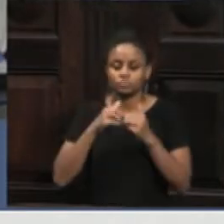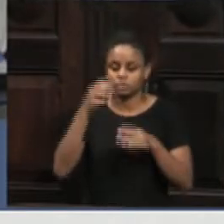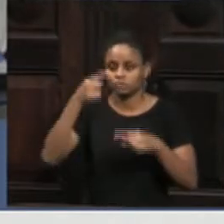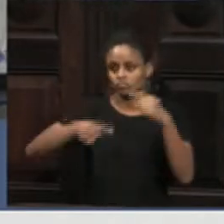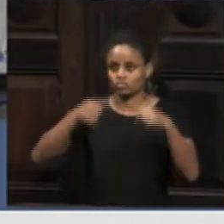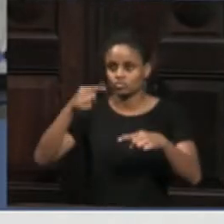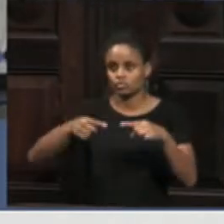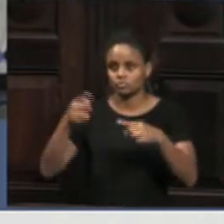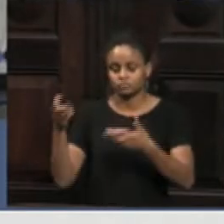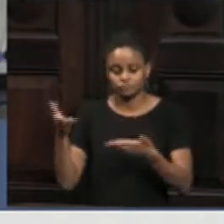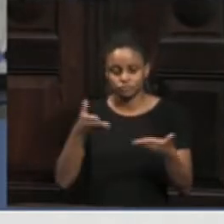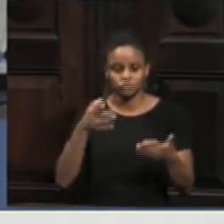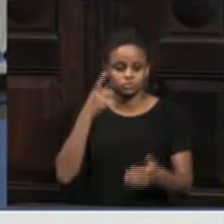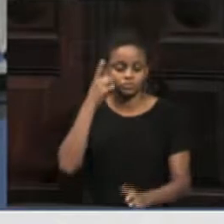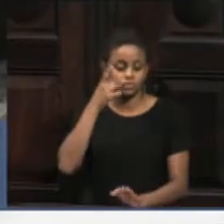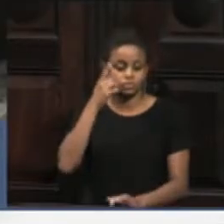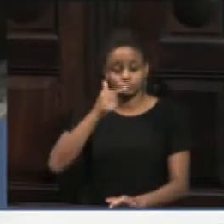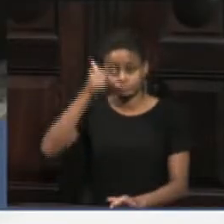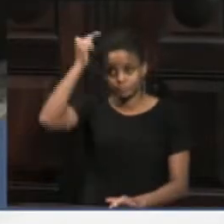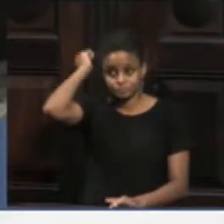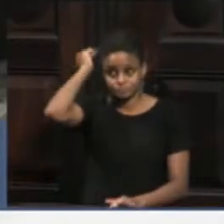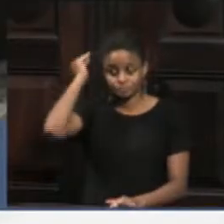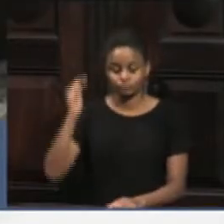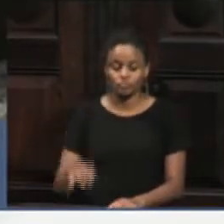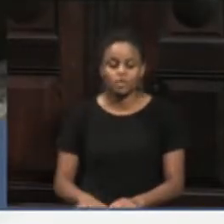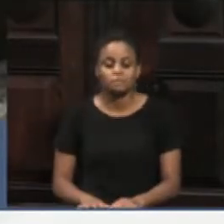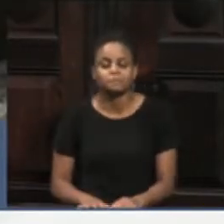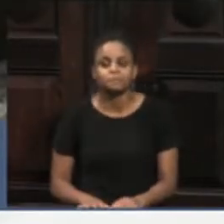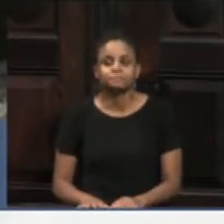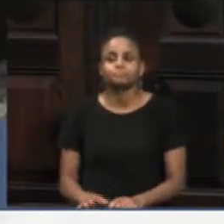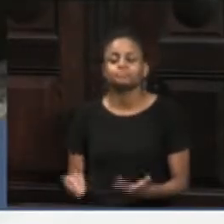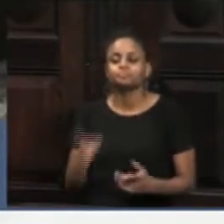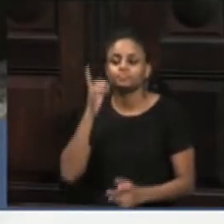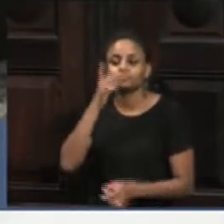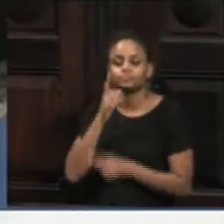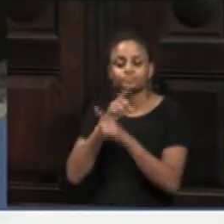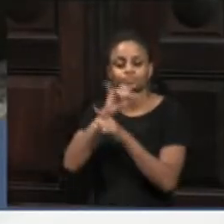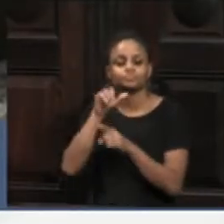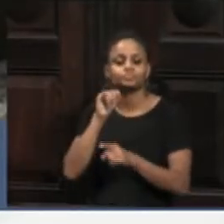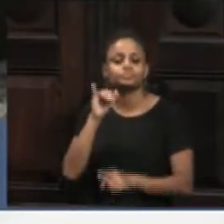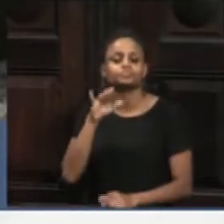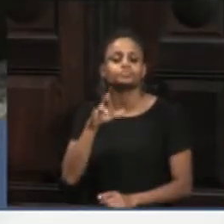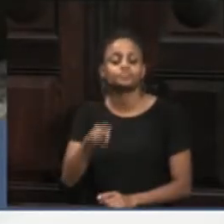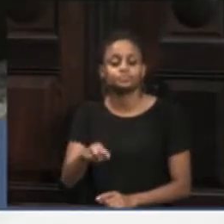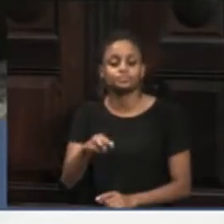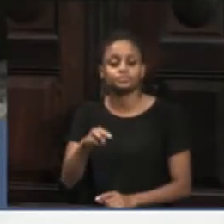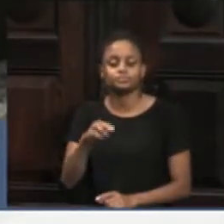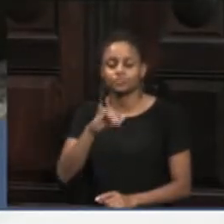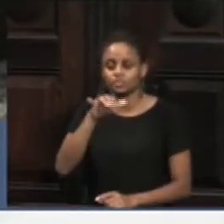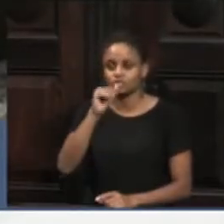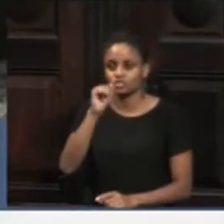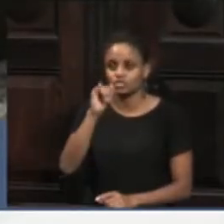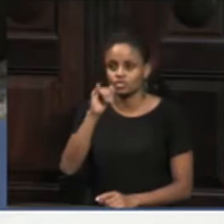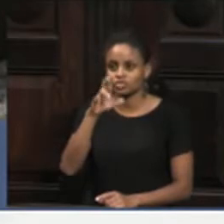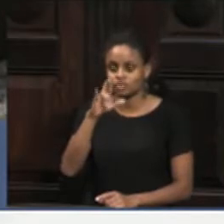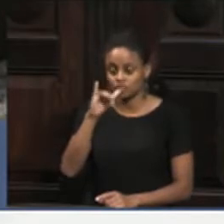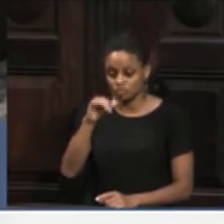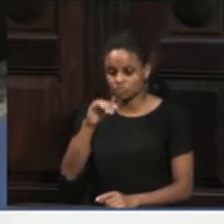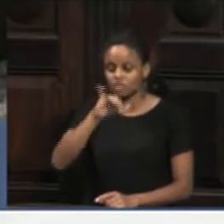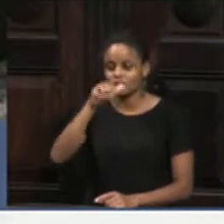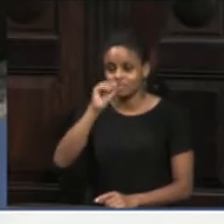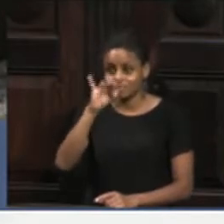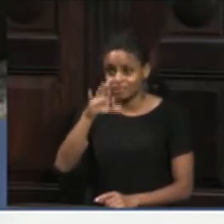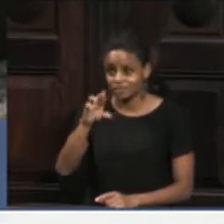Para discutir, deputado Luiz Paulo. Deputado Jânio Mendes está preocupado com os produtores de